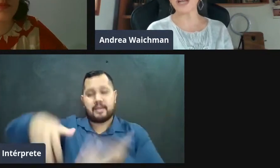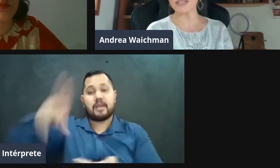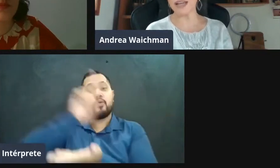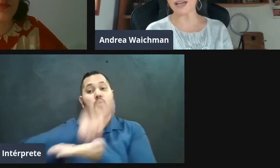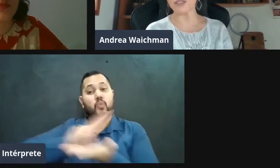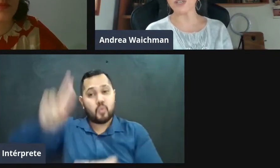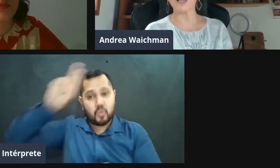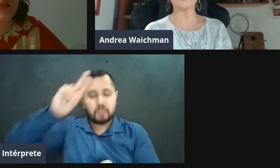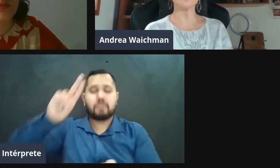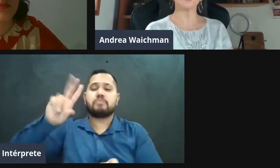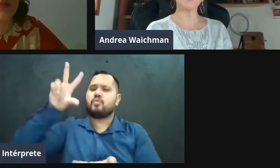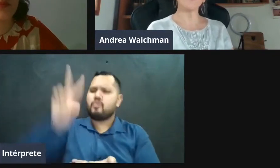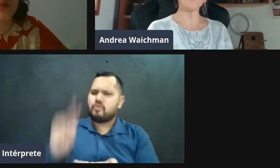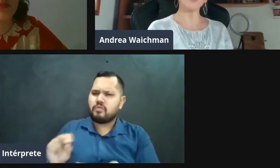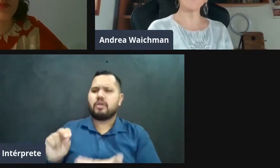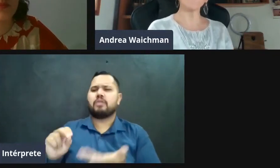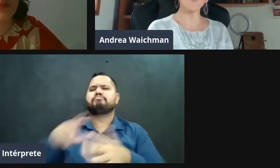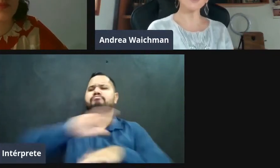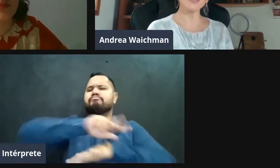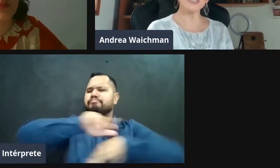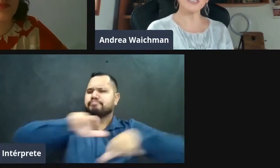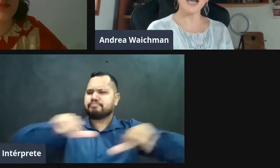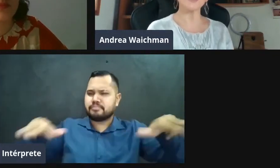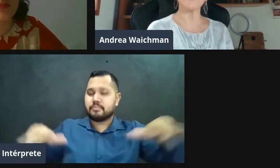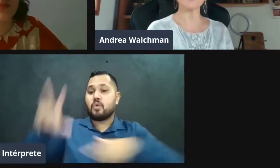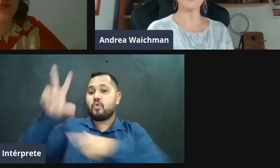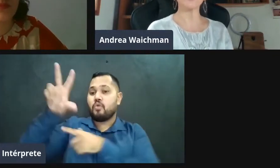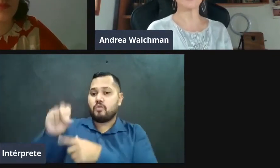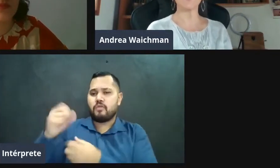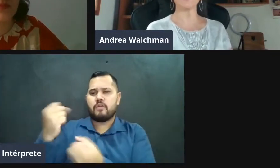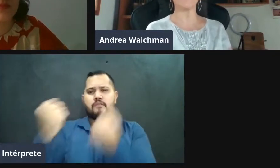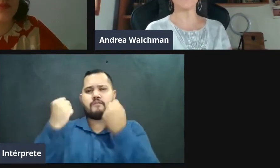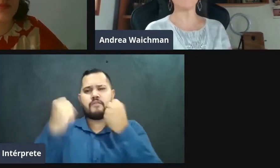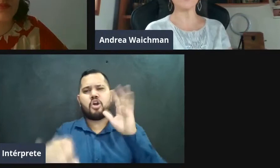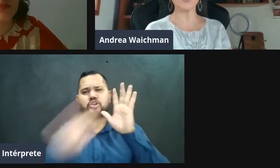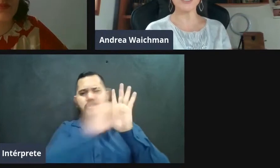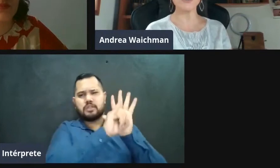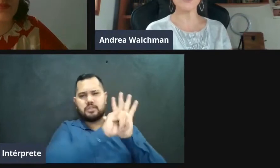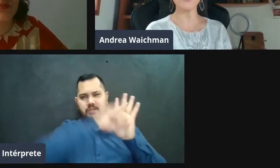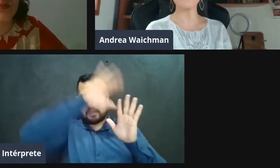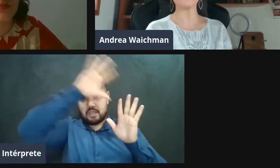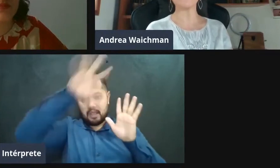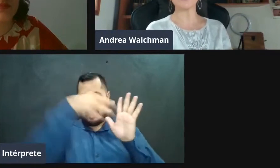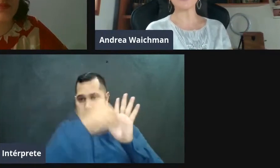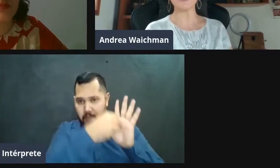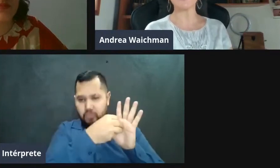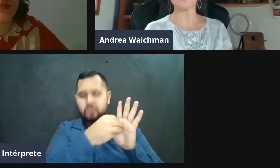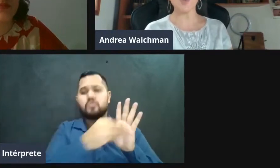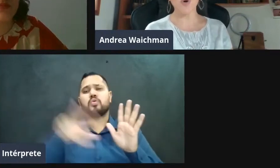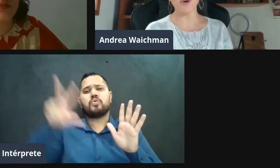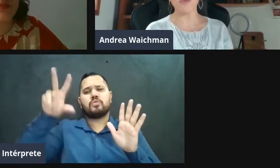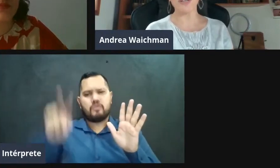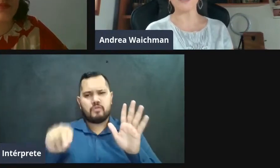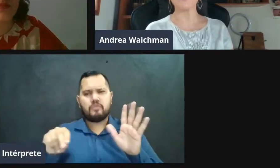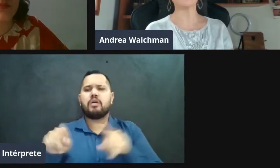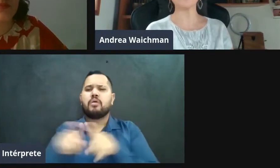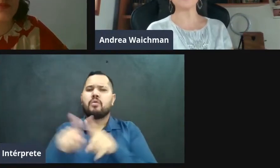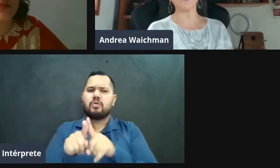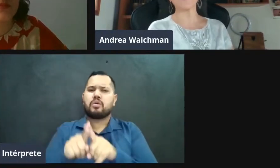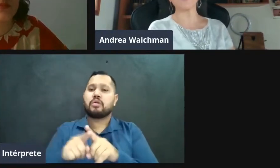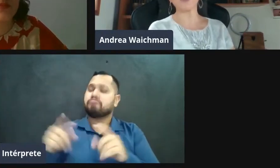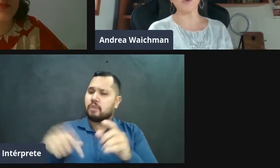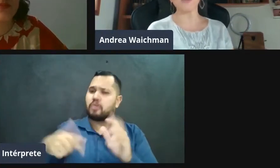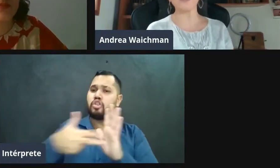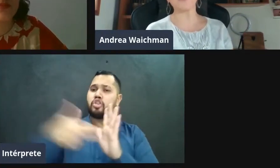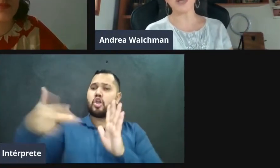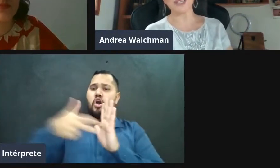da pluralidade. A gente quer uma UFAM com forte identidade amazônica, uma UFAM puxante, uma verdadeira nova UFAM. Por isso,